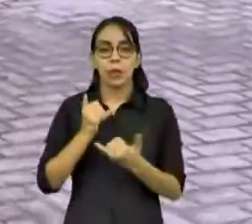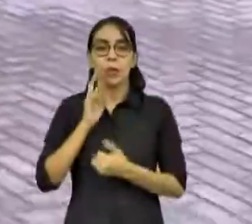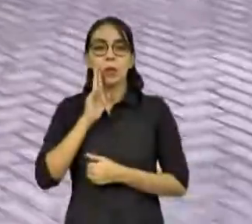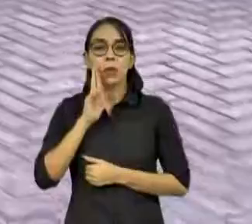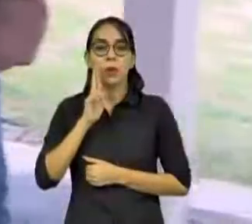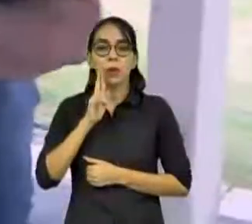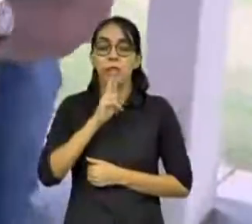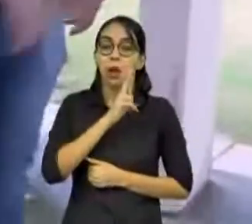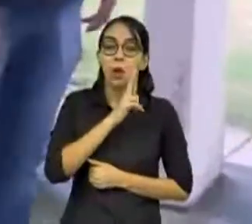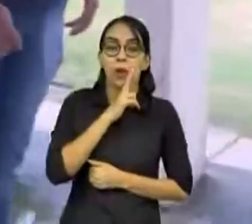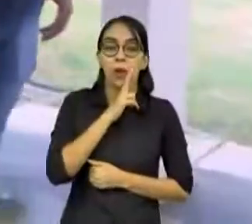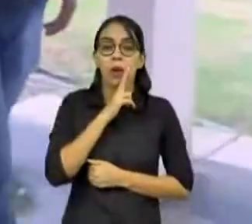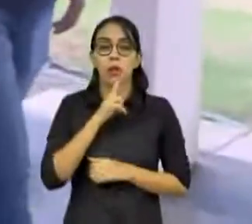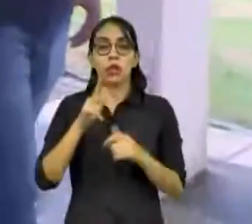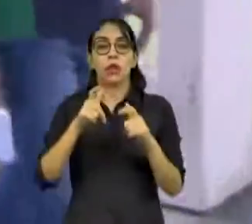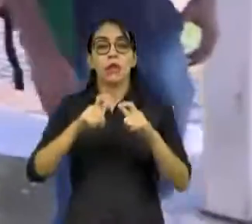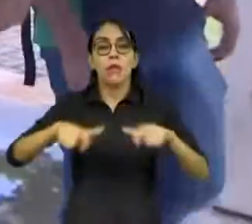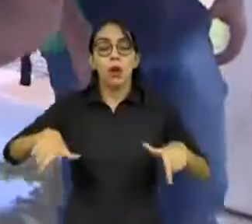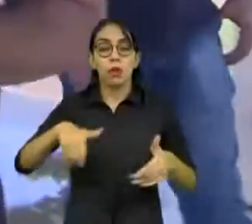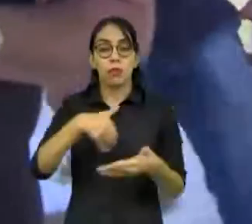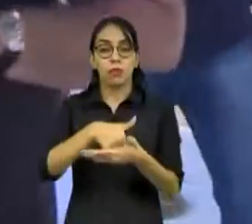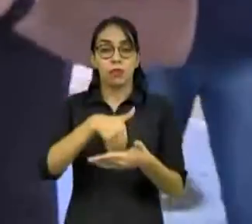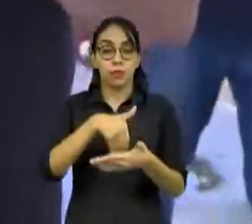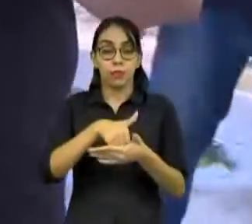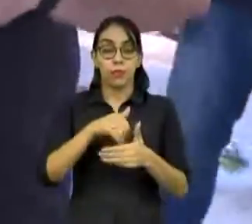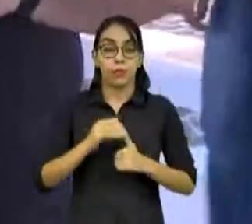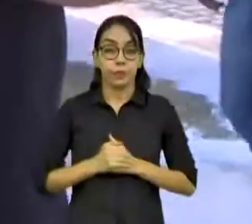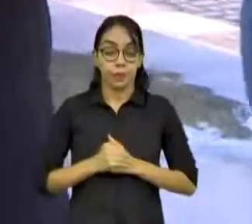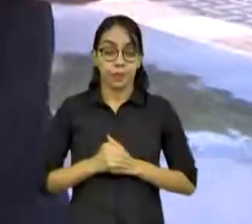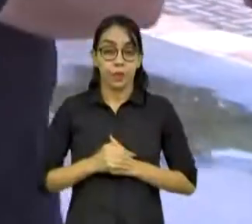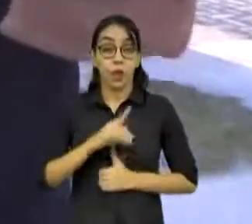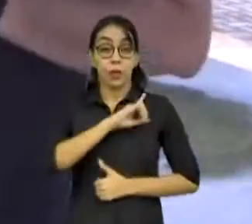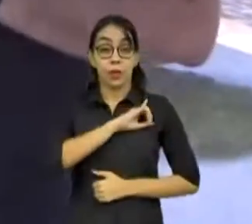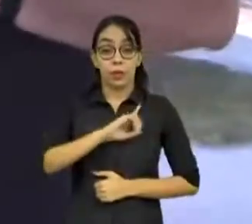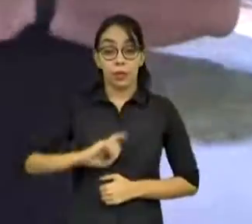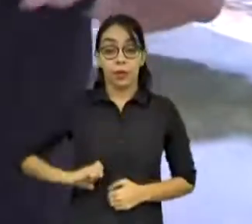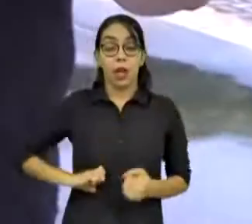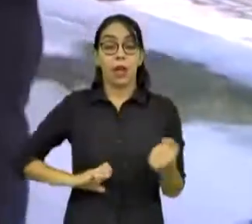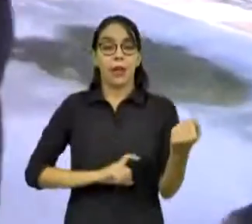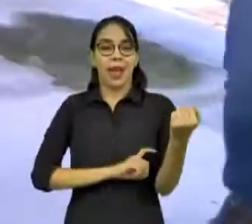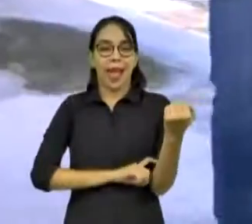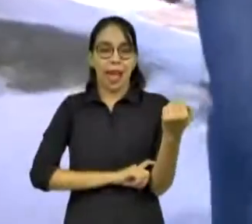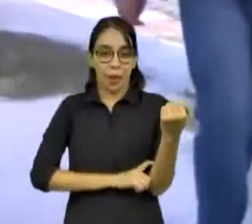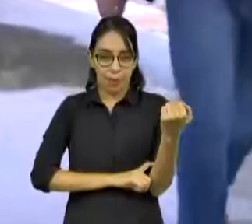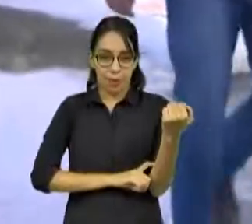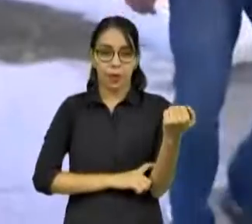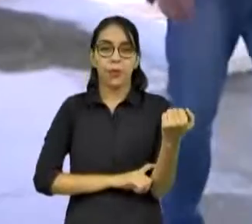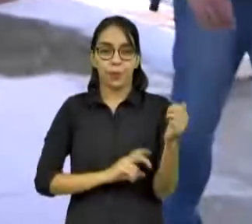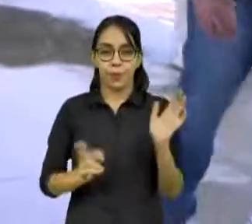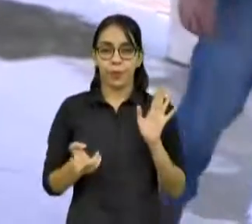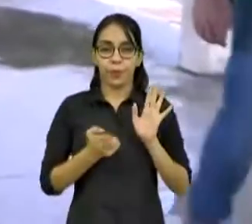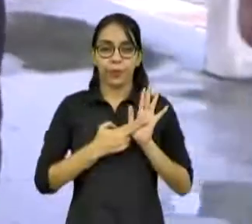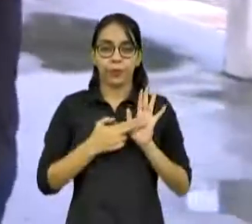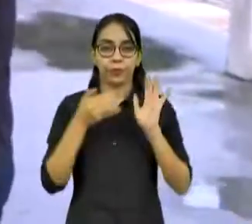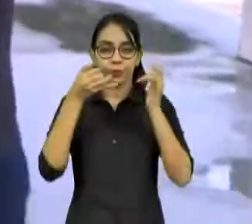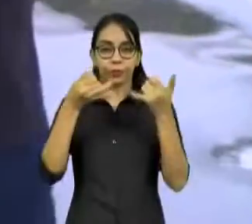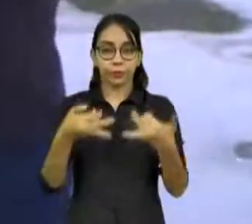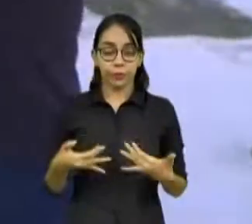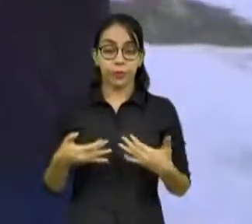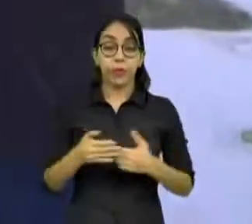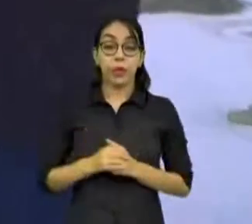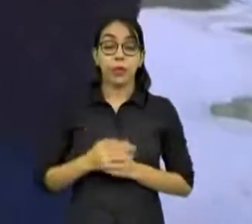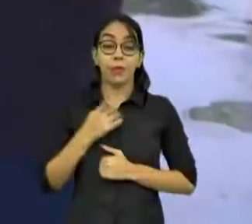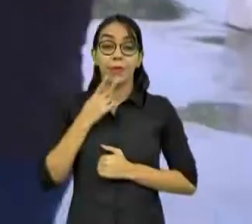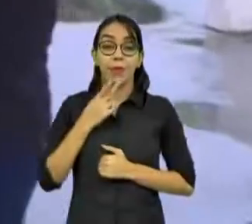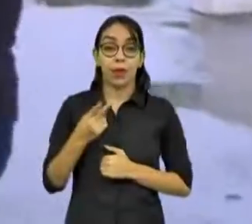de futebol. Relator da CPI, deputado Elmano Freitas, ressaltou que após as visitas na sede da Asprace e agora